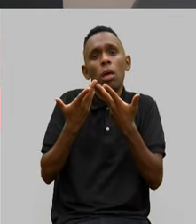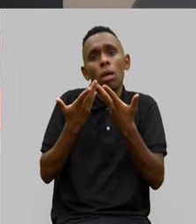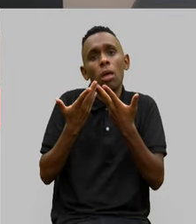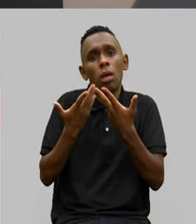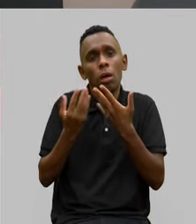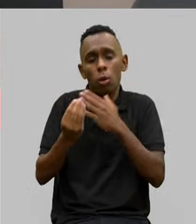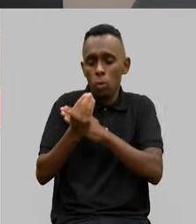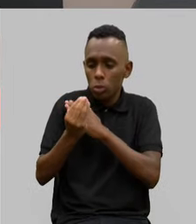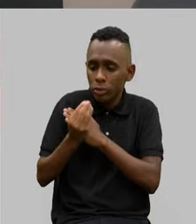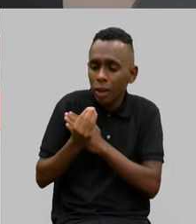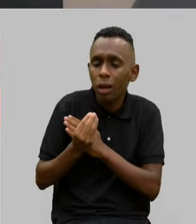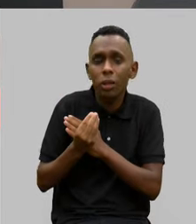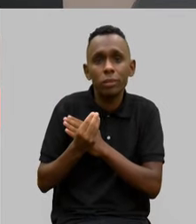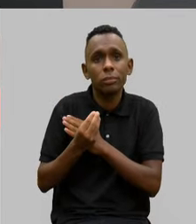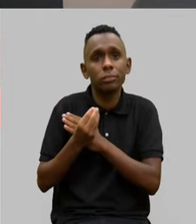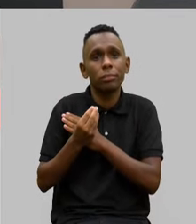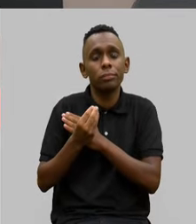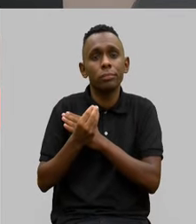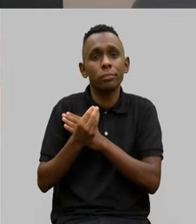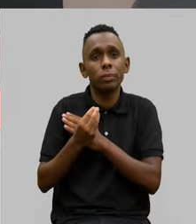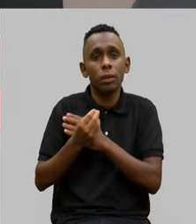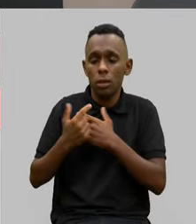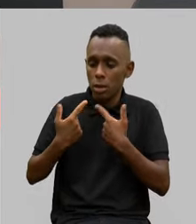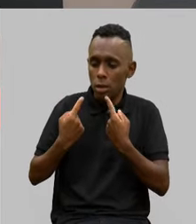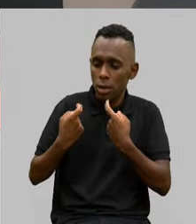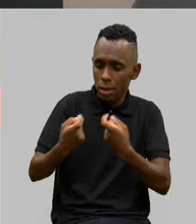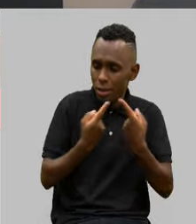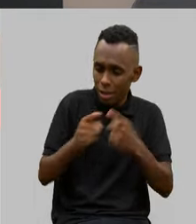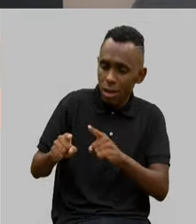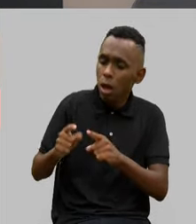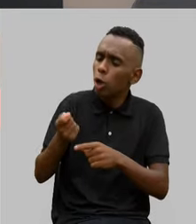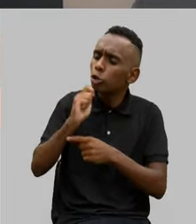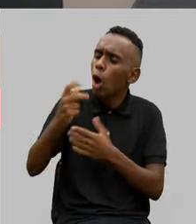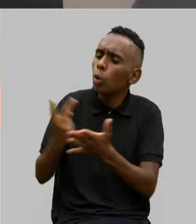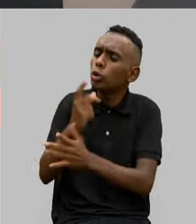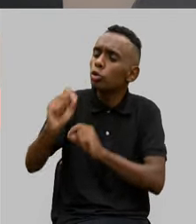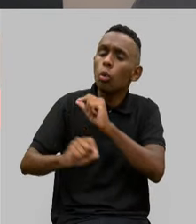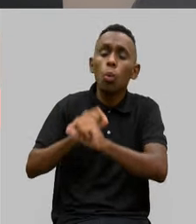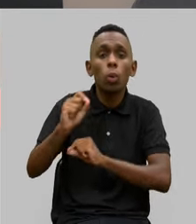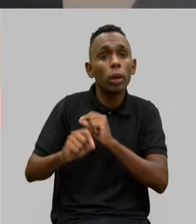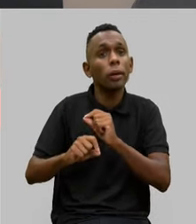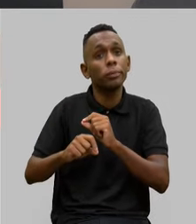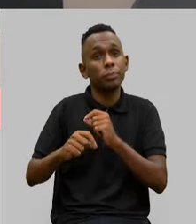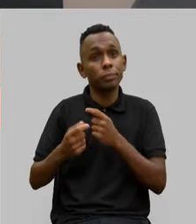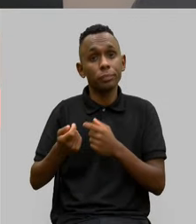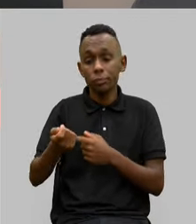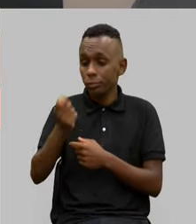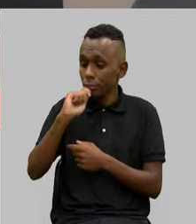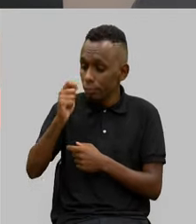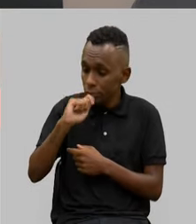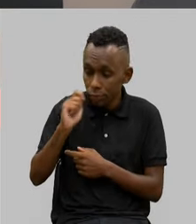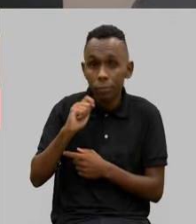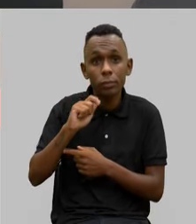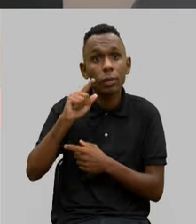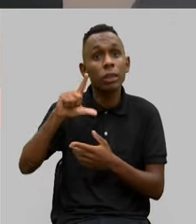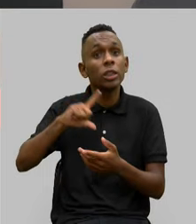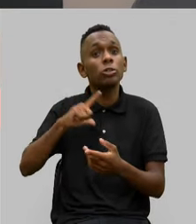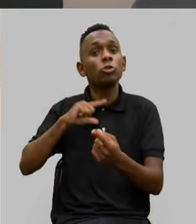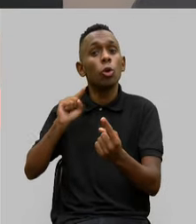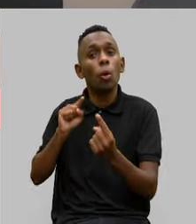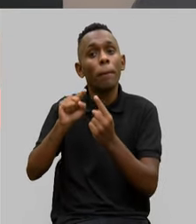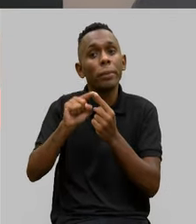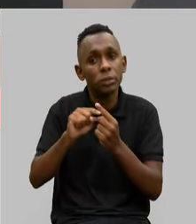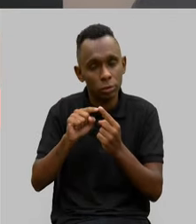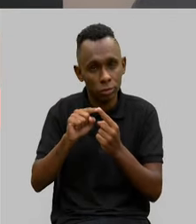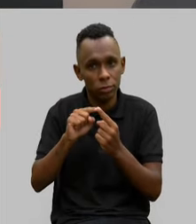a guerra S drogas eu finalizo nesse ponto foi que ela na verdade tinha um